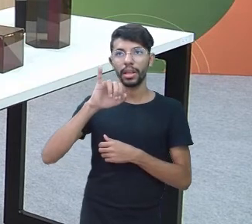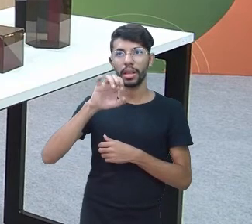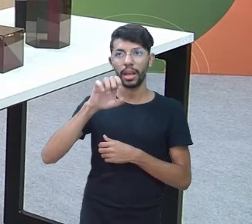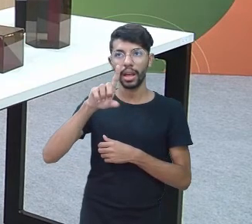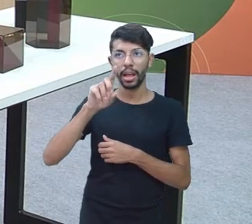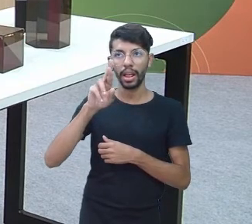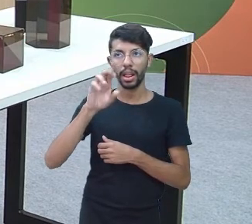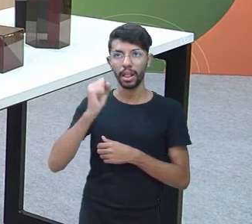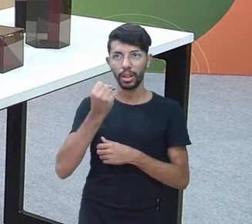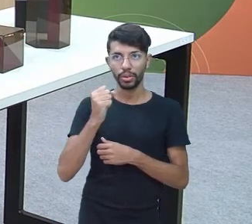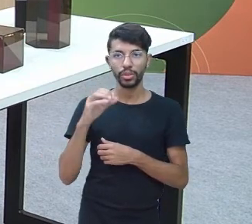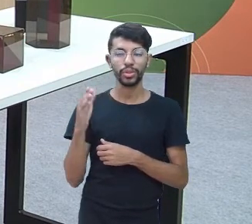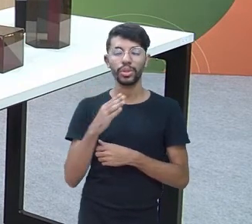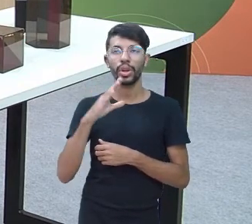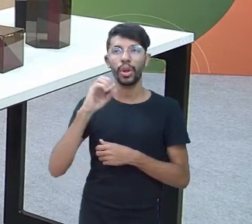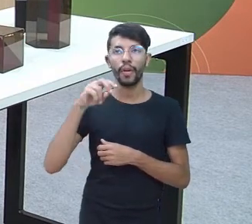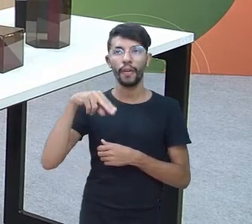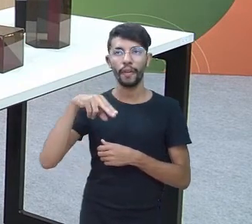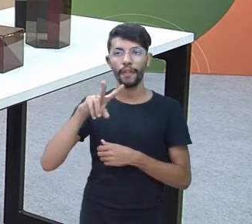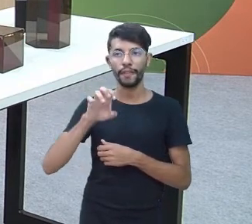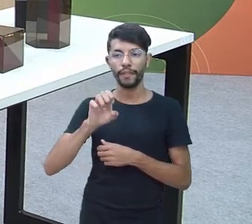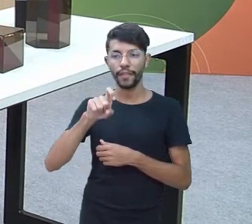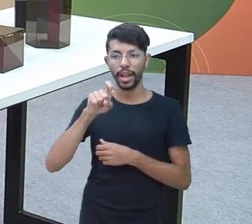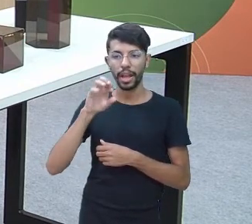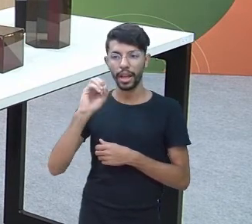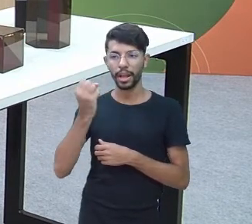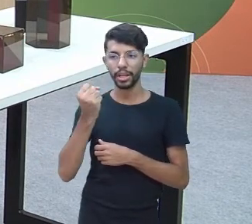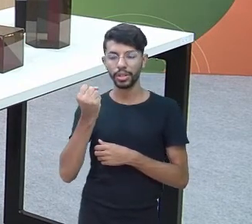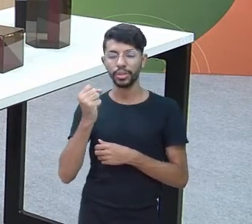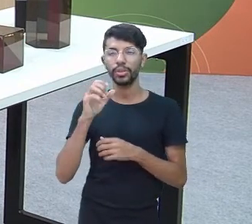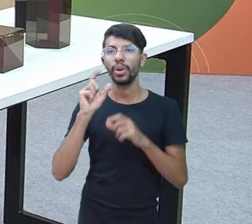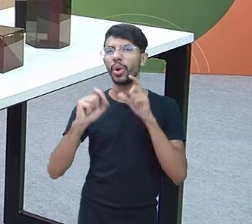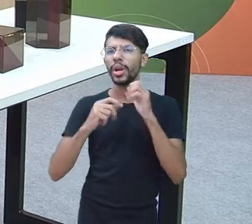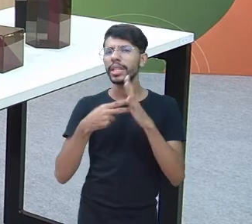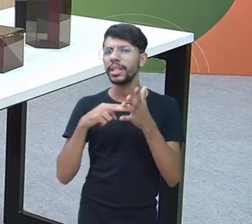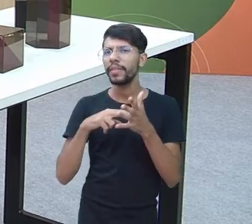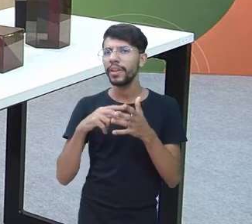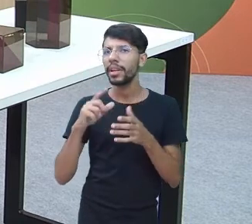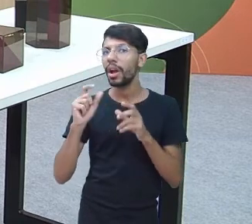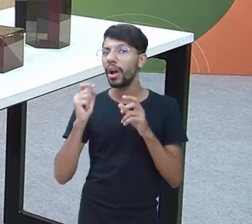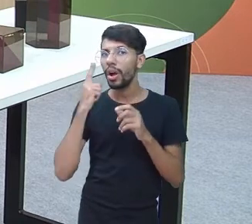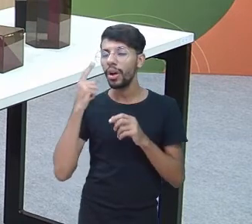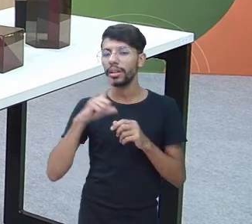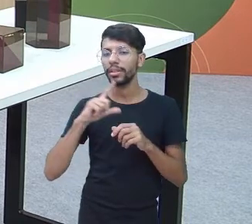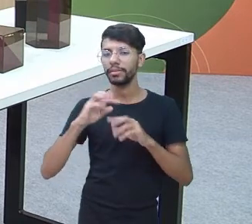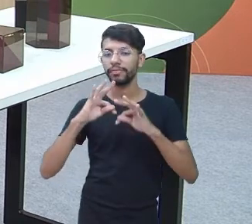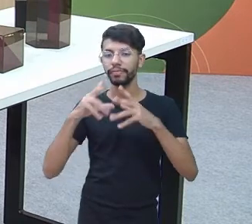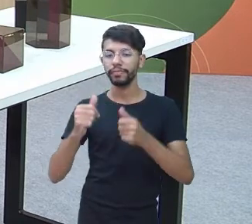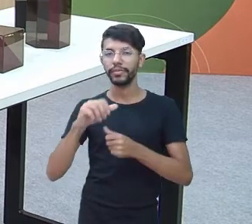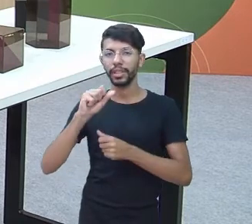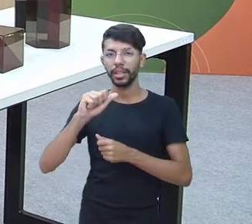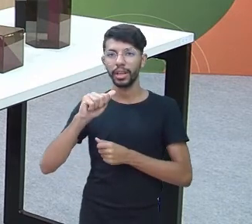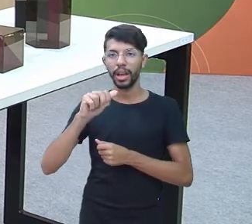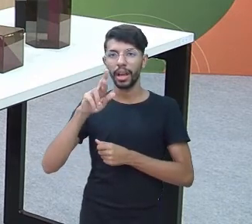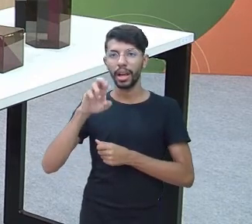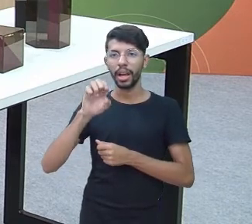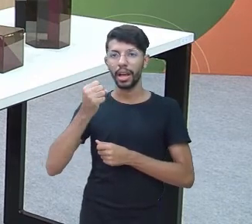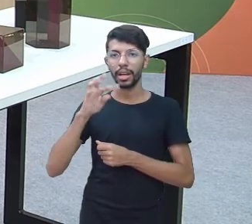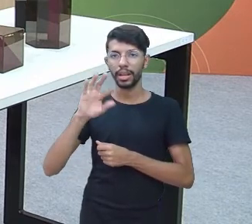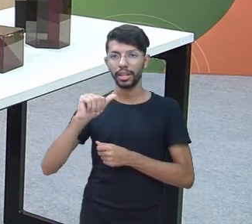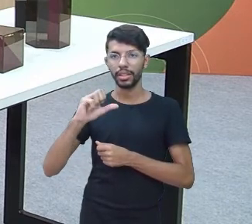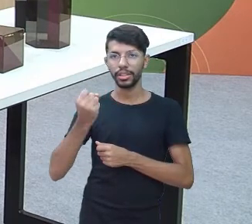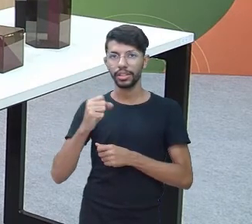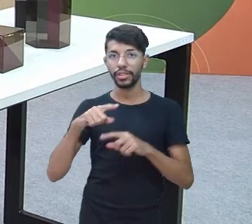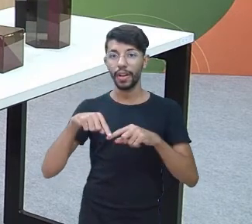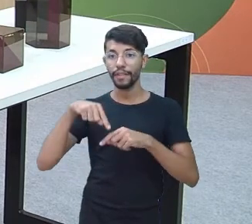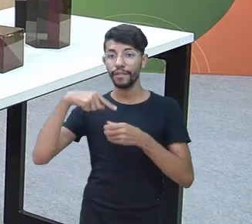significa? Poliedro convexo é aquele que a gente tem todas as arestas para fora, né? E aí a gente tem que essa